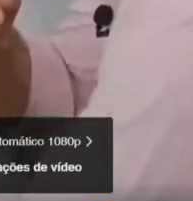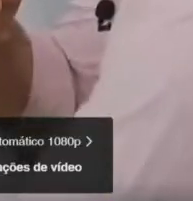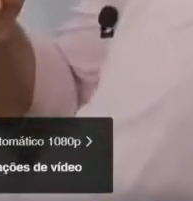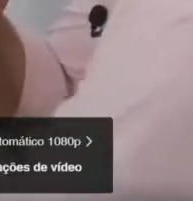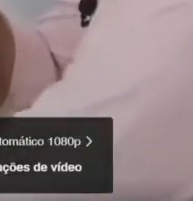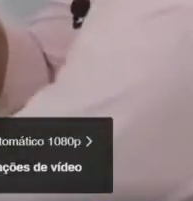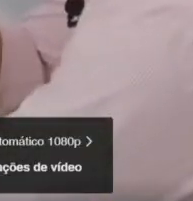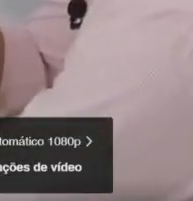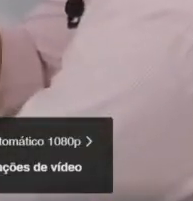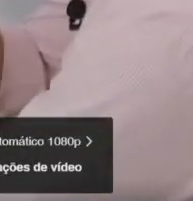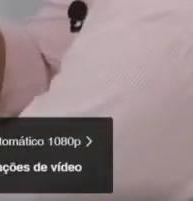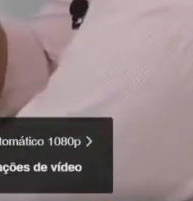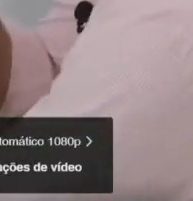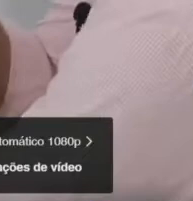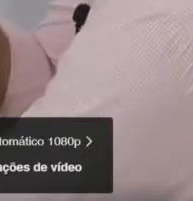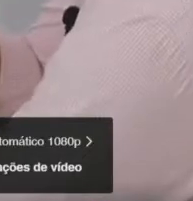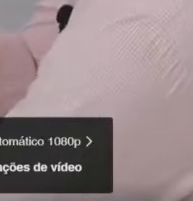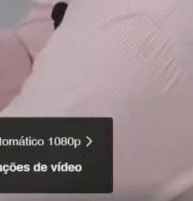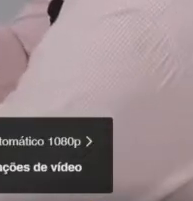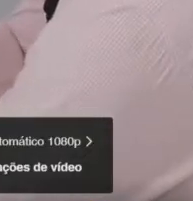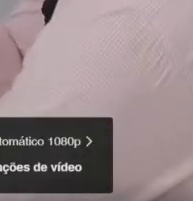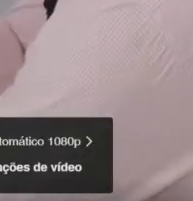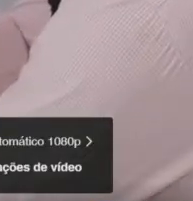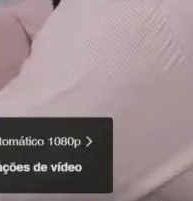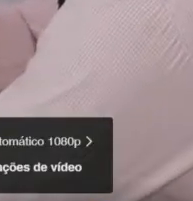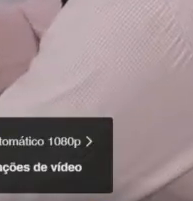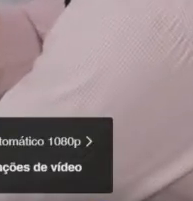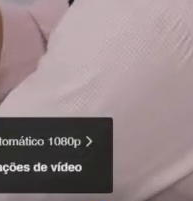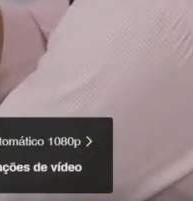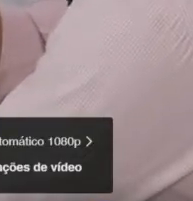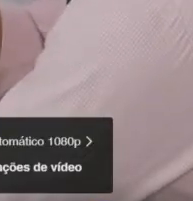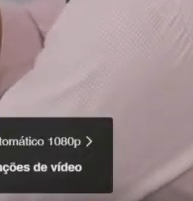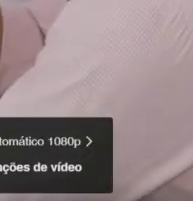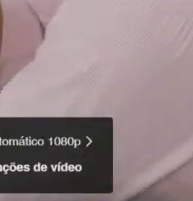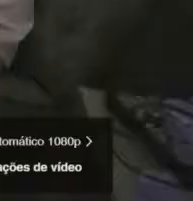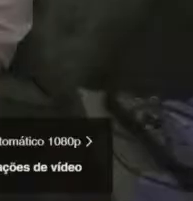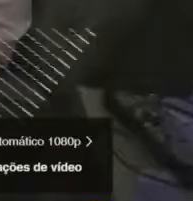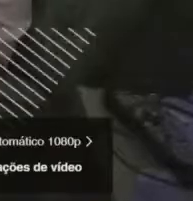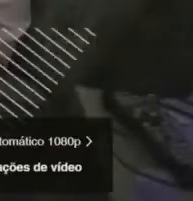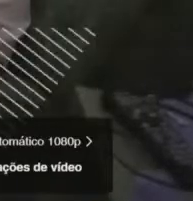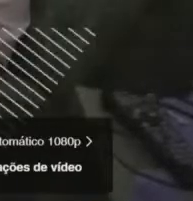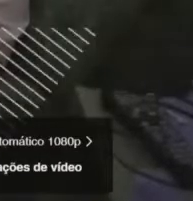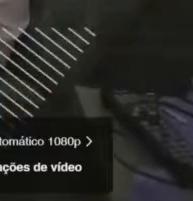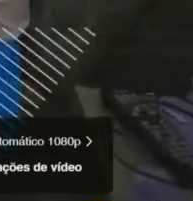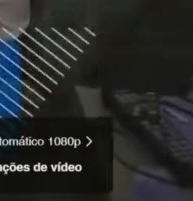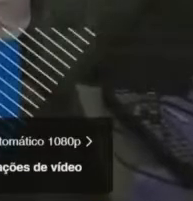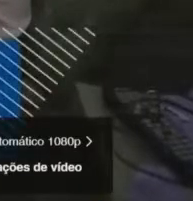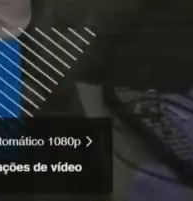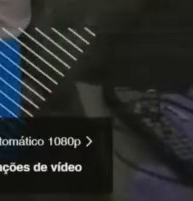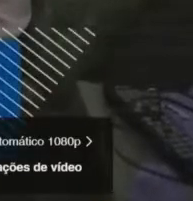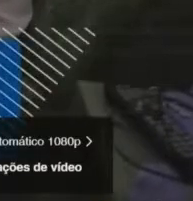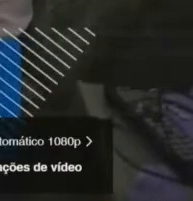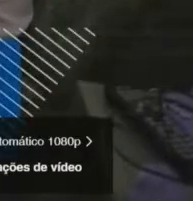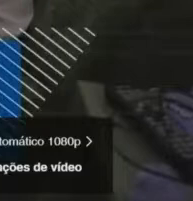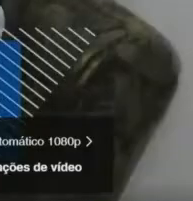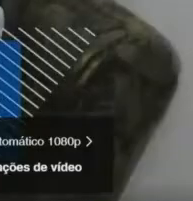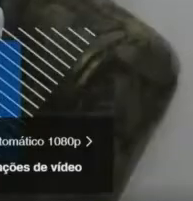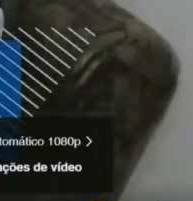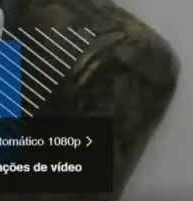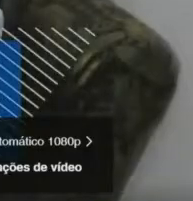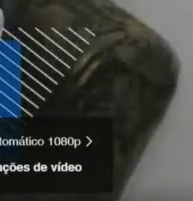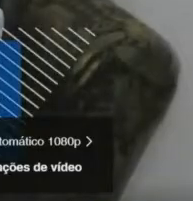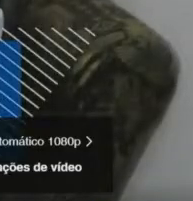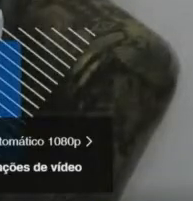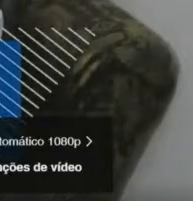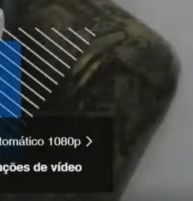pro hospital, fiquei internada. Aí eles viram na ultrassom que ele tava em sofrimento fetal. Aí me deram a notícia que eu e ele tava correndo risco de vida. E não